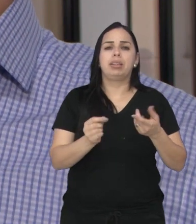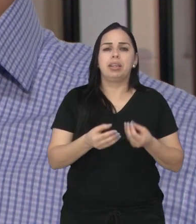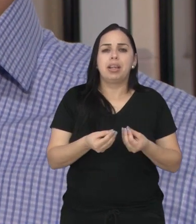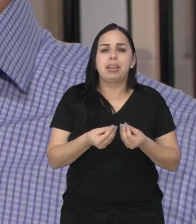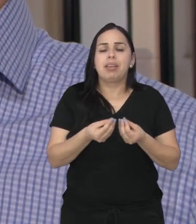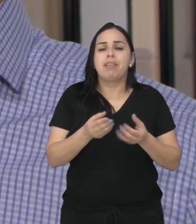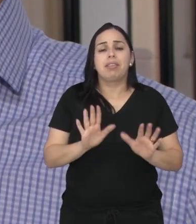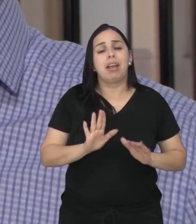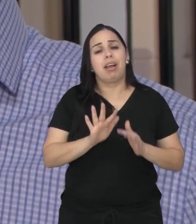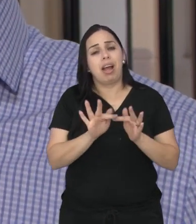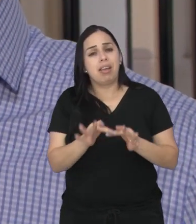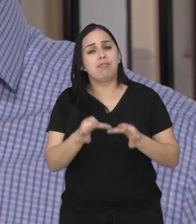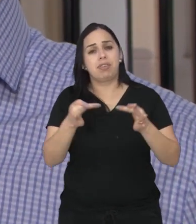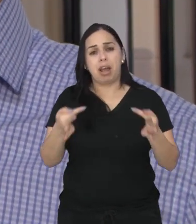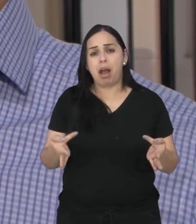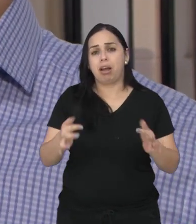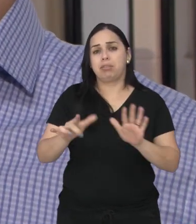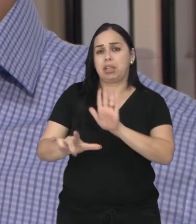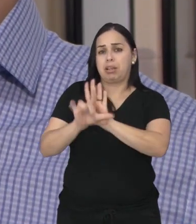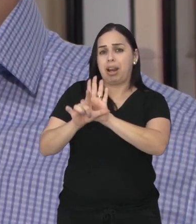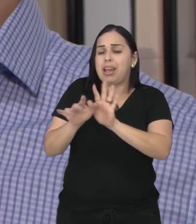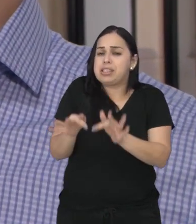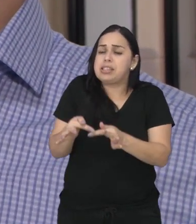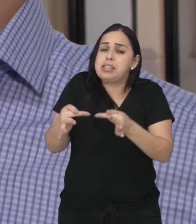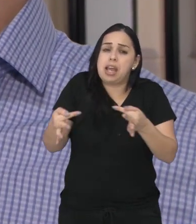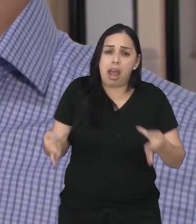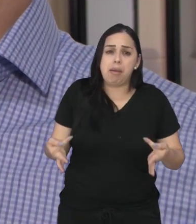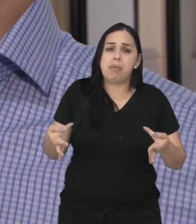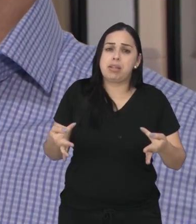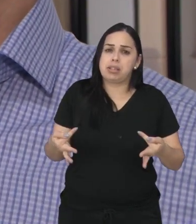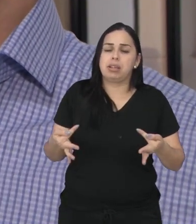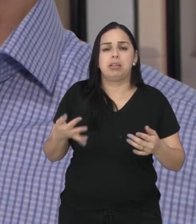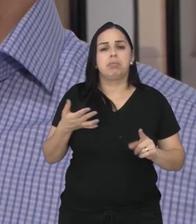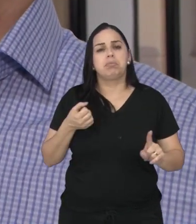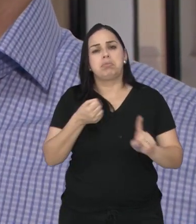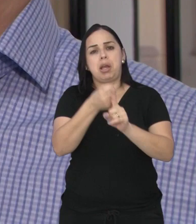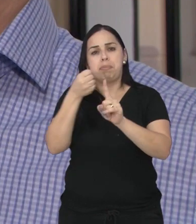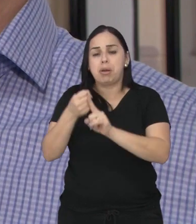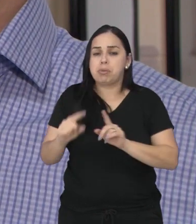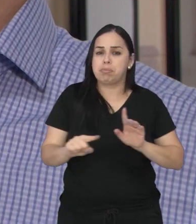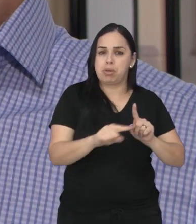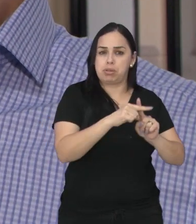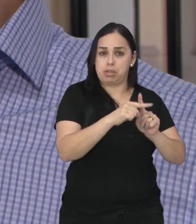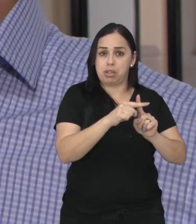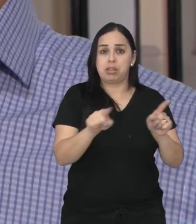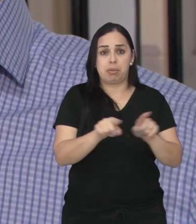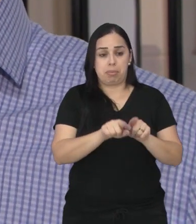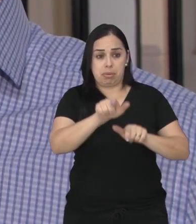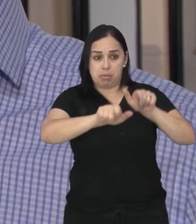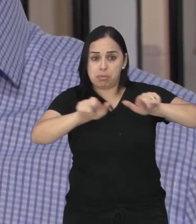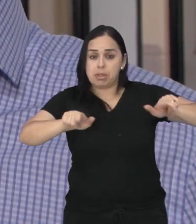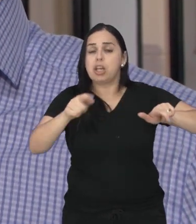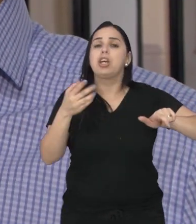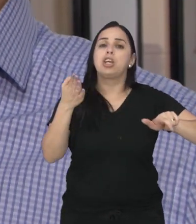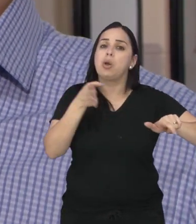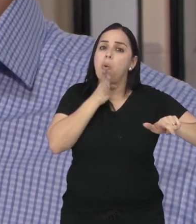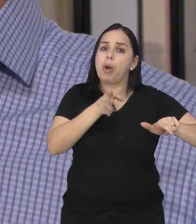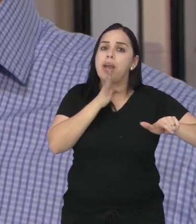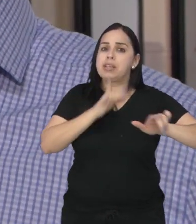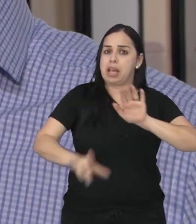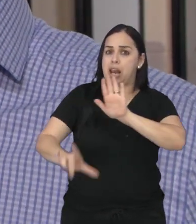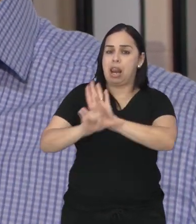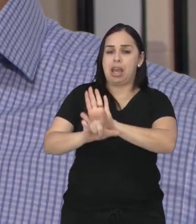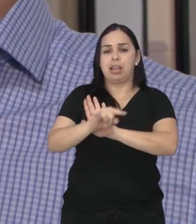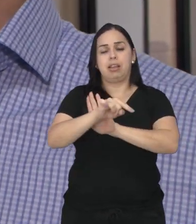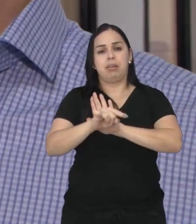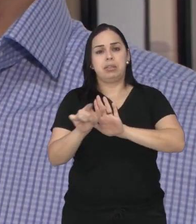uma simplificação na legislação de nossa cidade. E essa simplificação ela impacta positivamente para o cidadão, né, que conhece as leis da